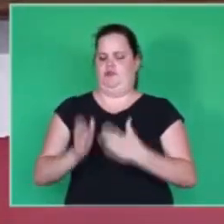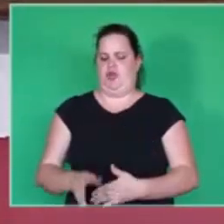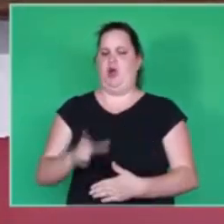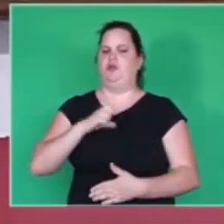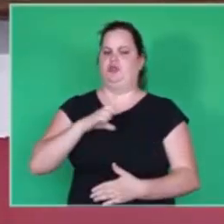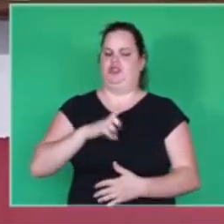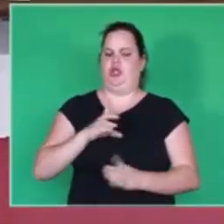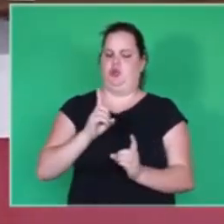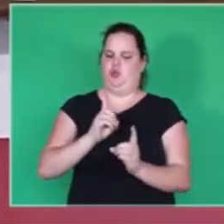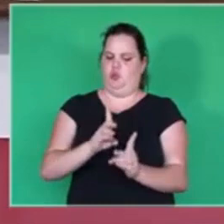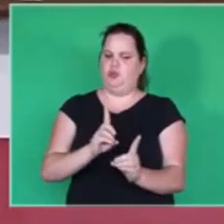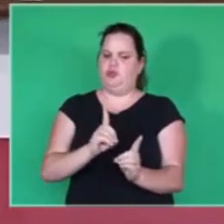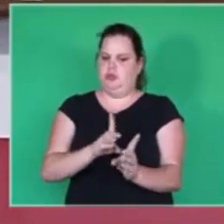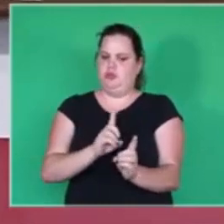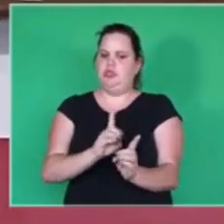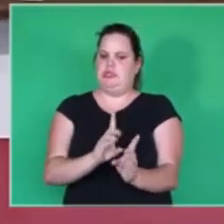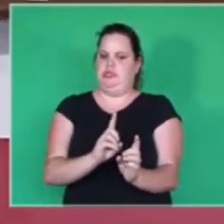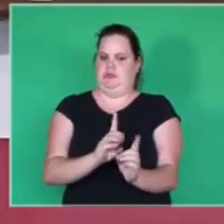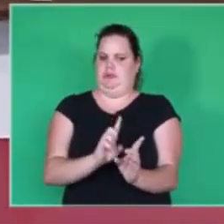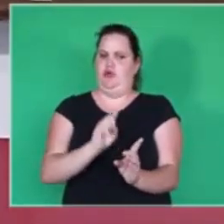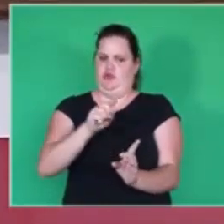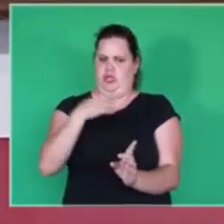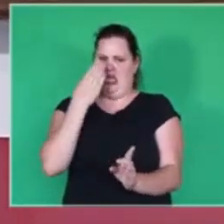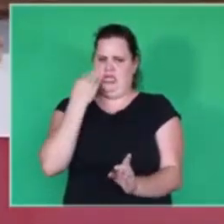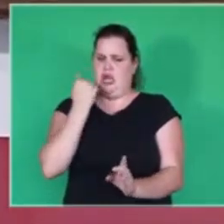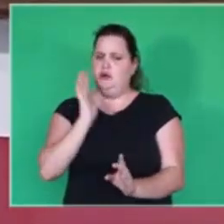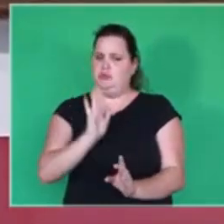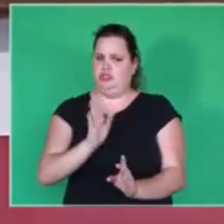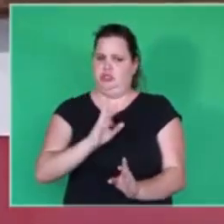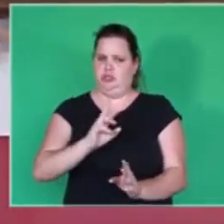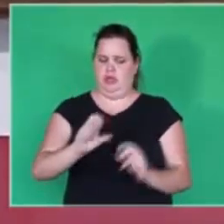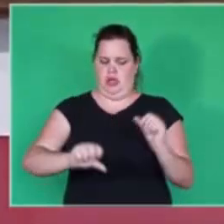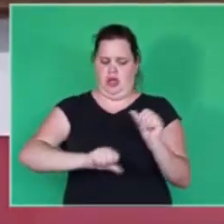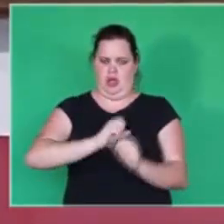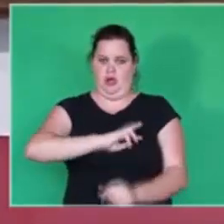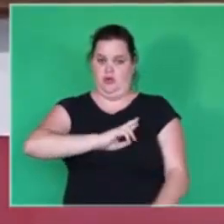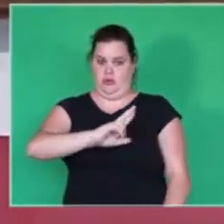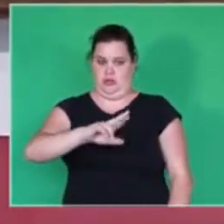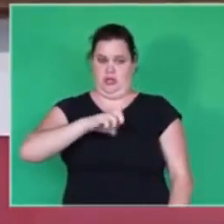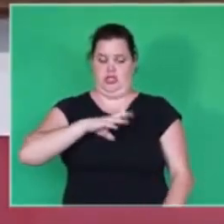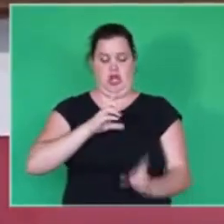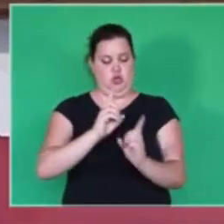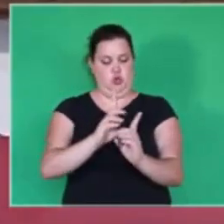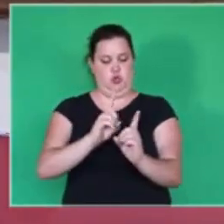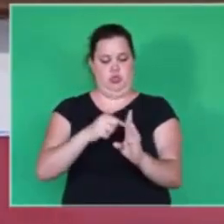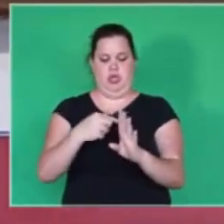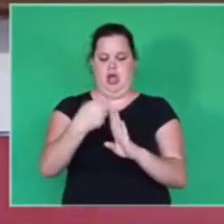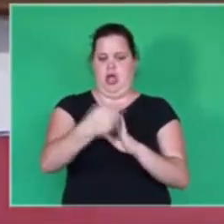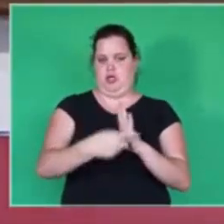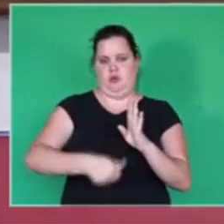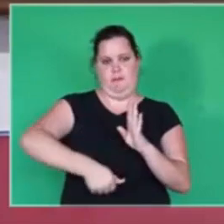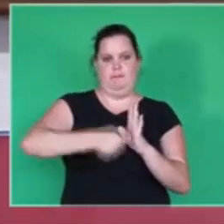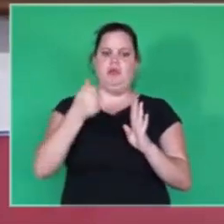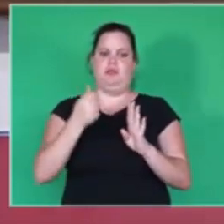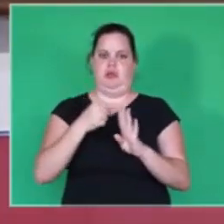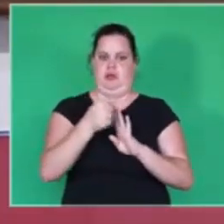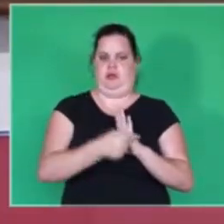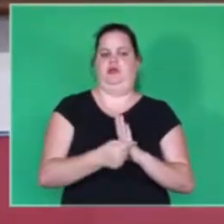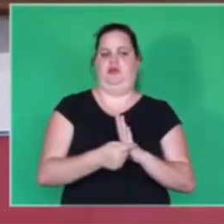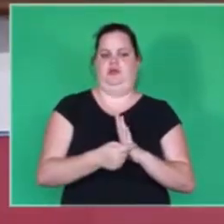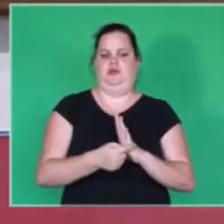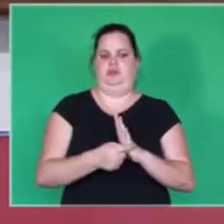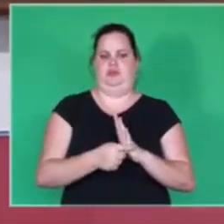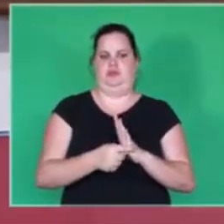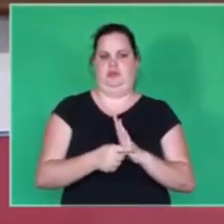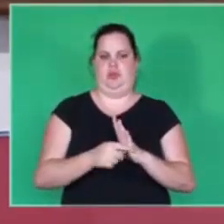princípios doutrinários da reforma que estavam na doutrina da igreja primitiva. E a discussão, se Deus era Pai,